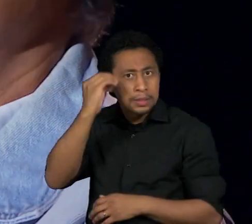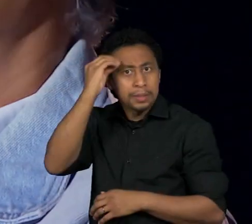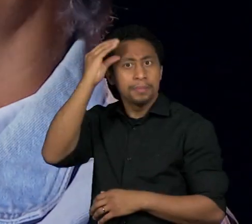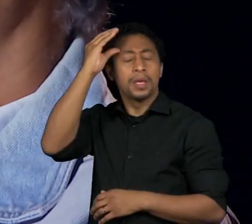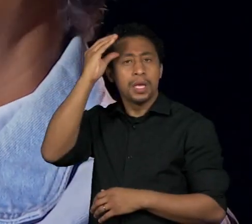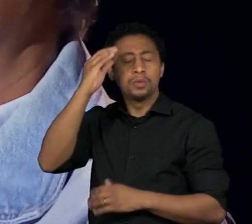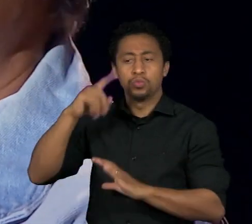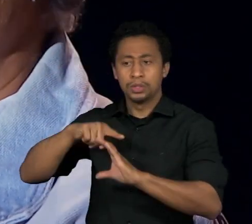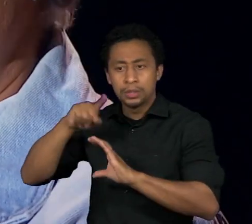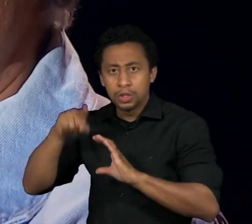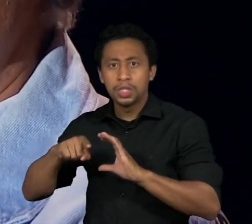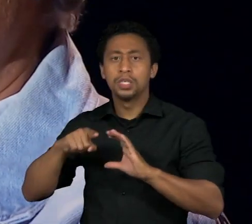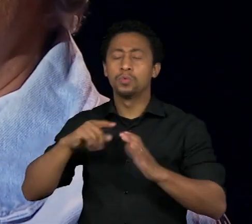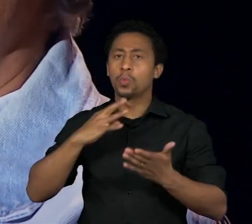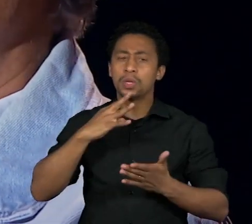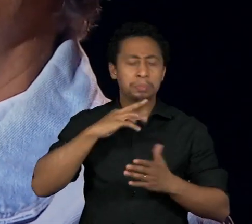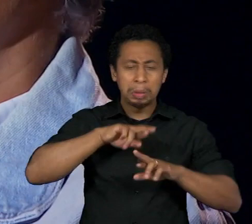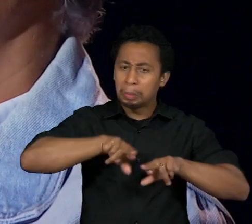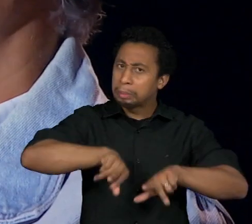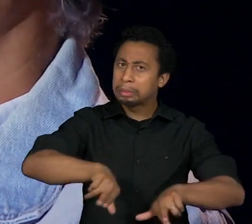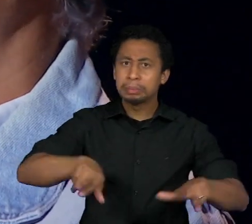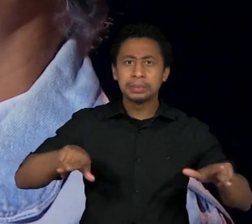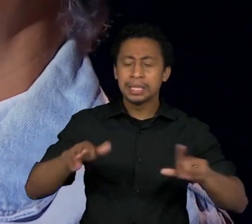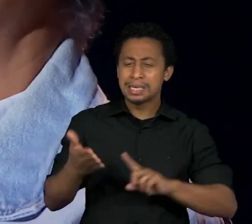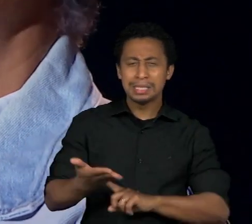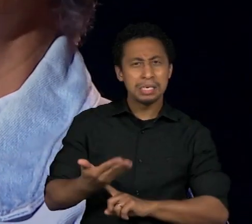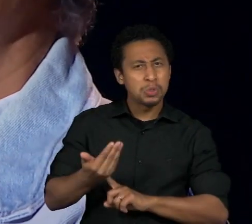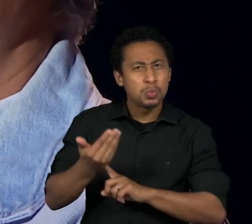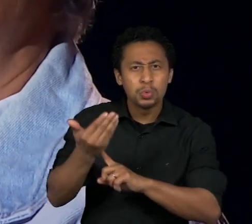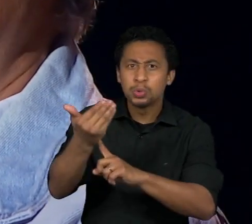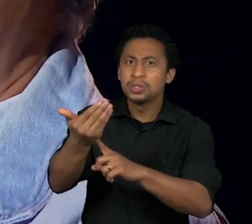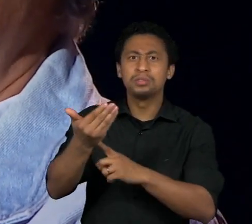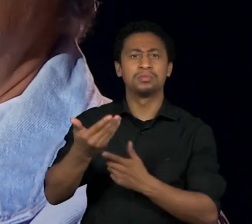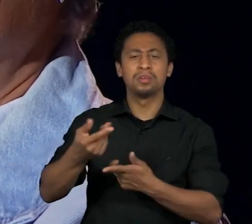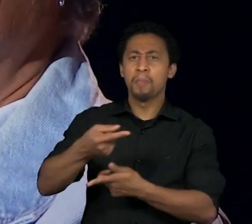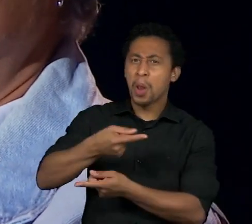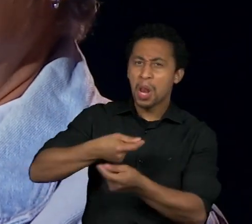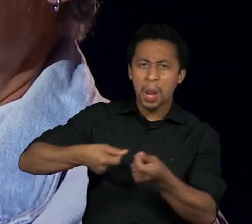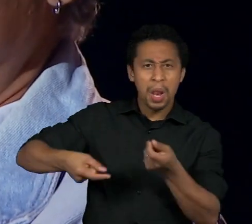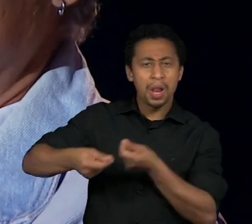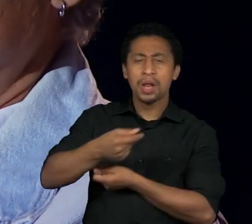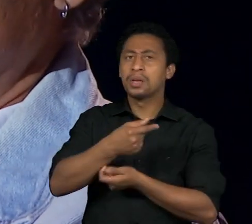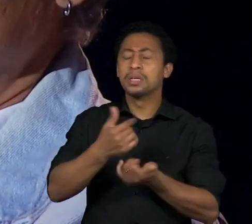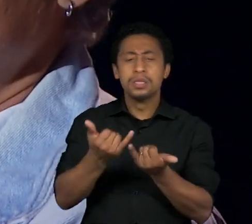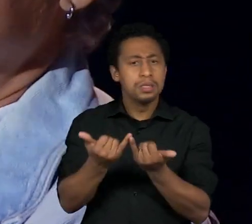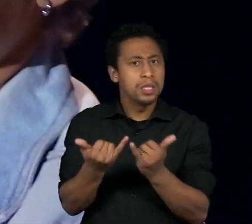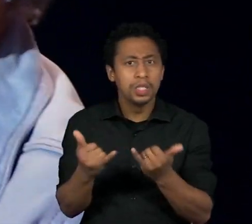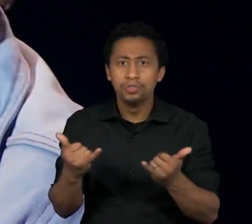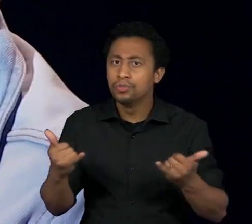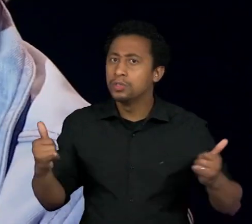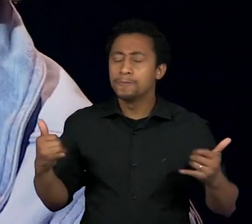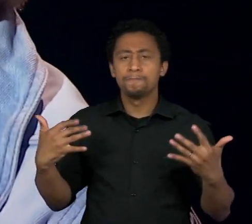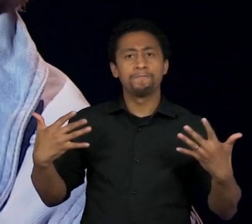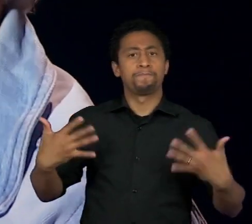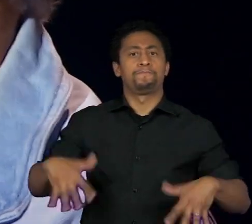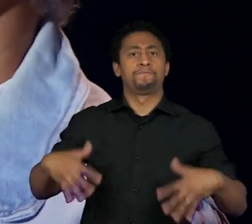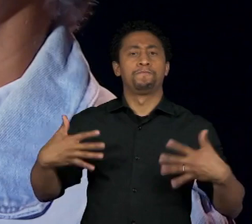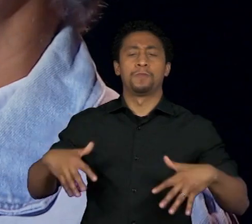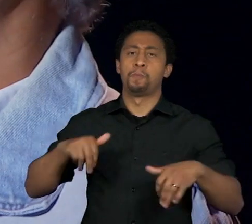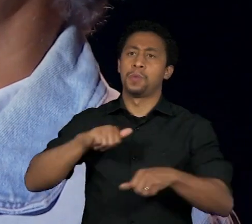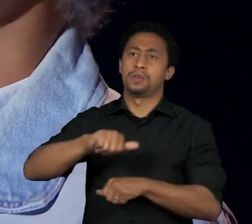Nunca tivemos tanta tecnologia. Nunca tivemos tanto capital financeiro acumulado, uma energia potencial gigantesca de